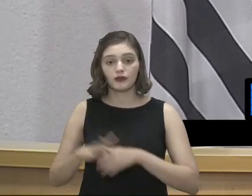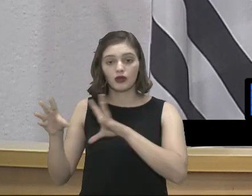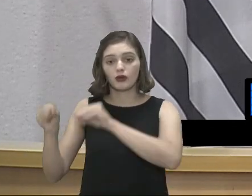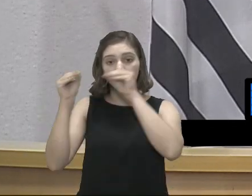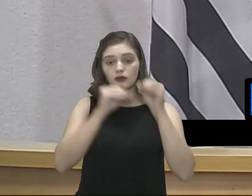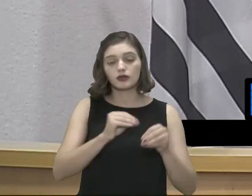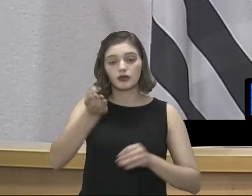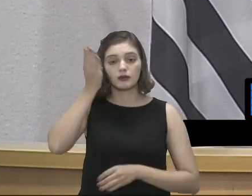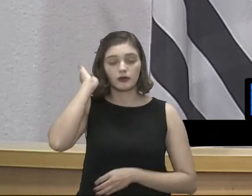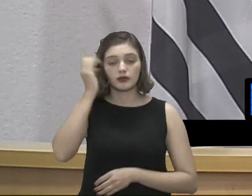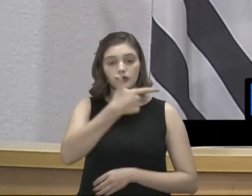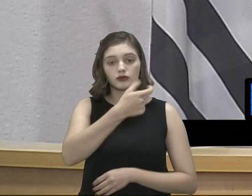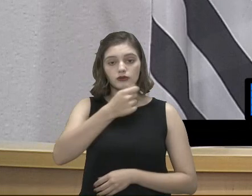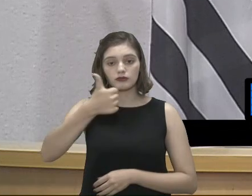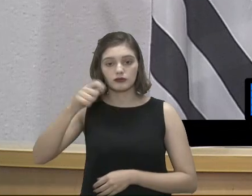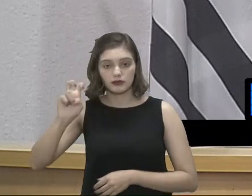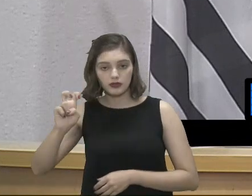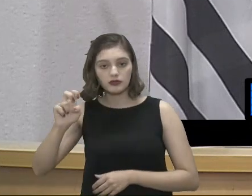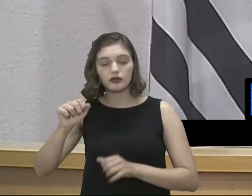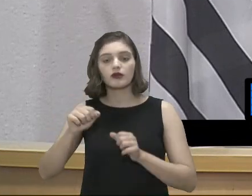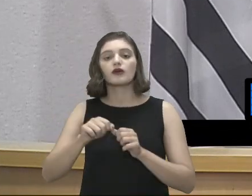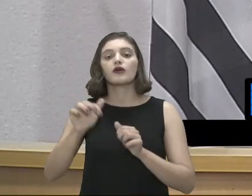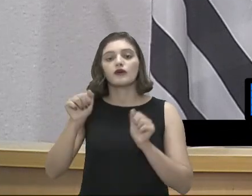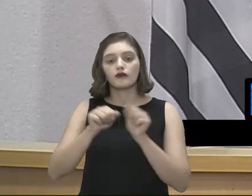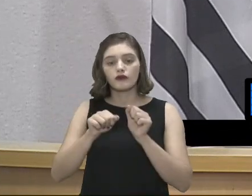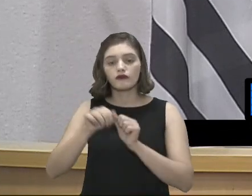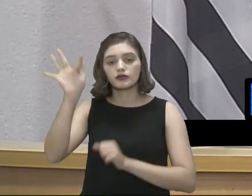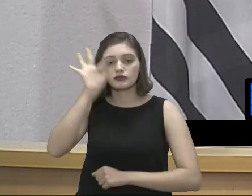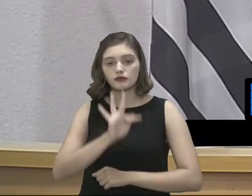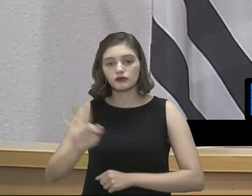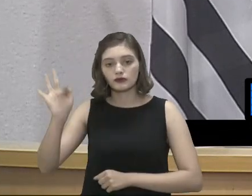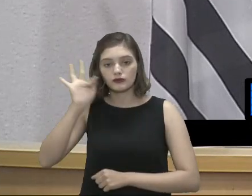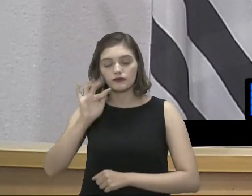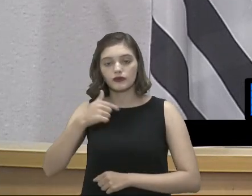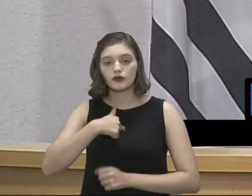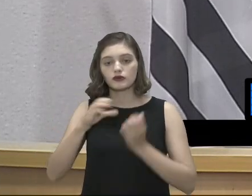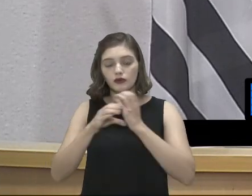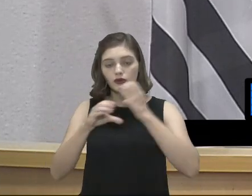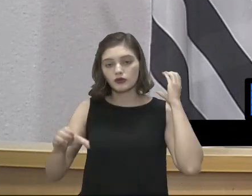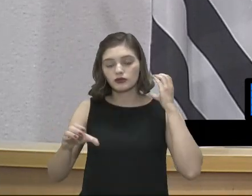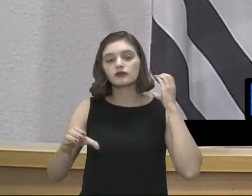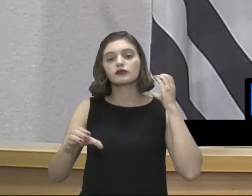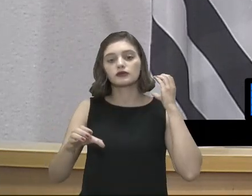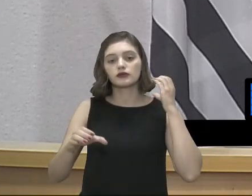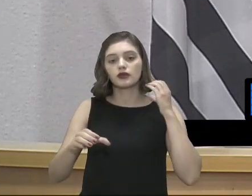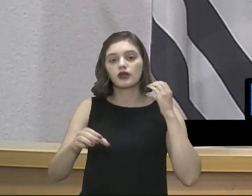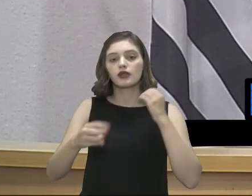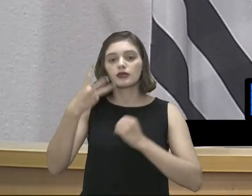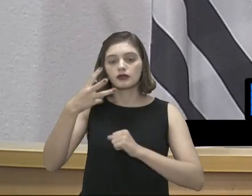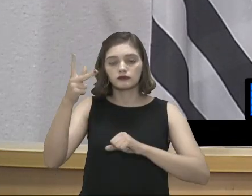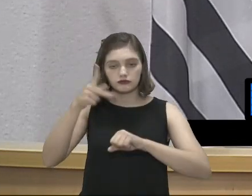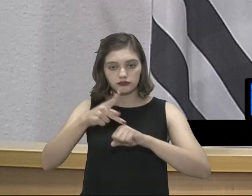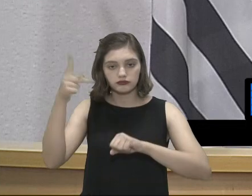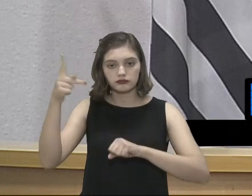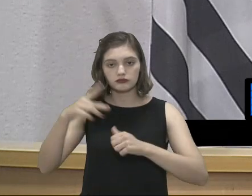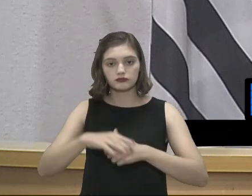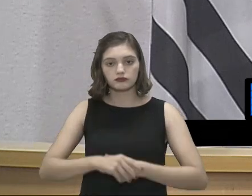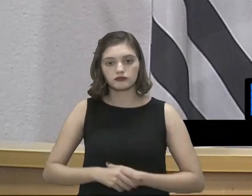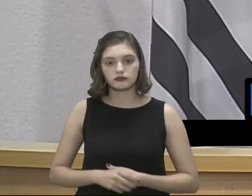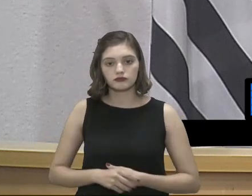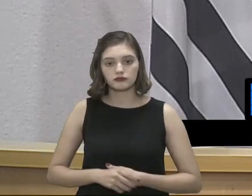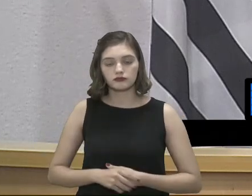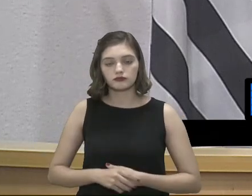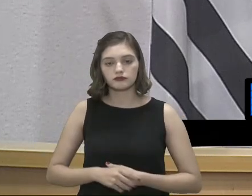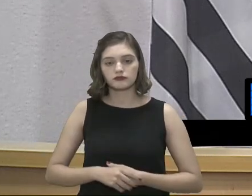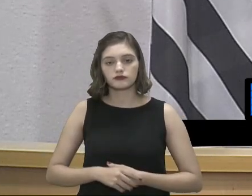Taubaté em 2015, vim fazer faculdade, sou engenheira civil, 3 vezes pós-graduada, e a